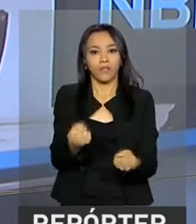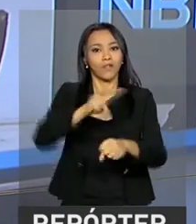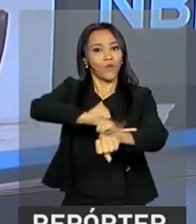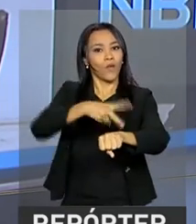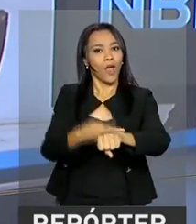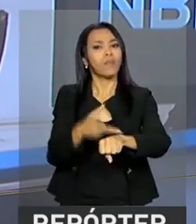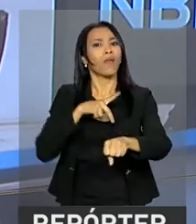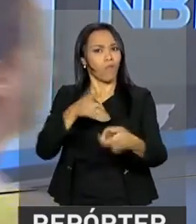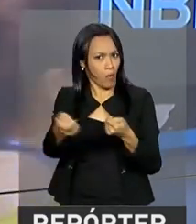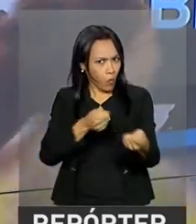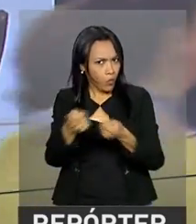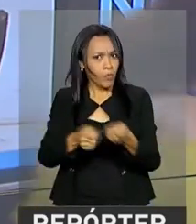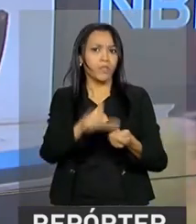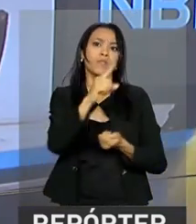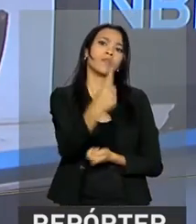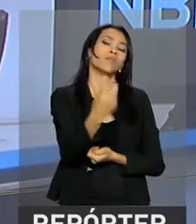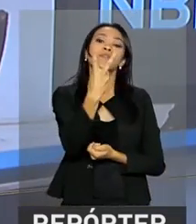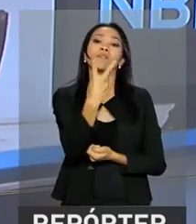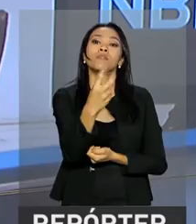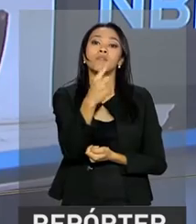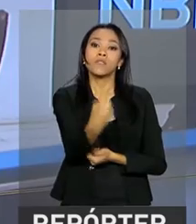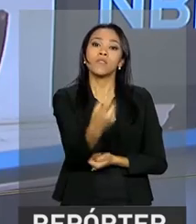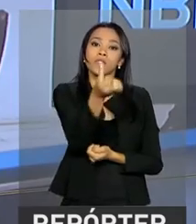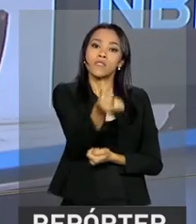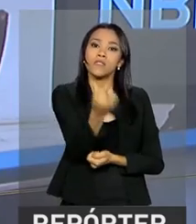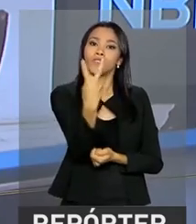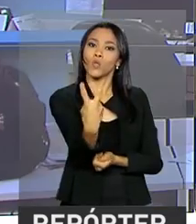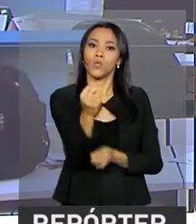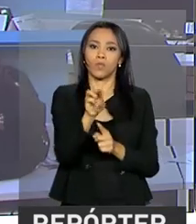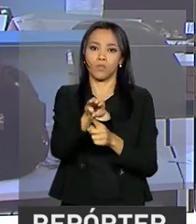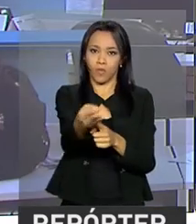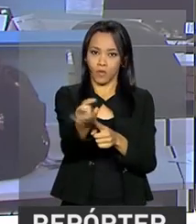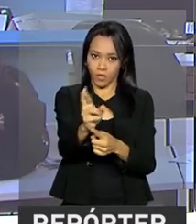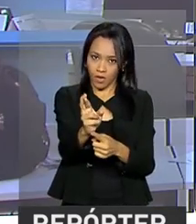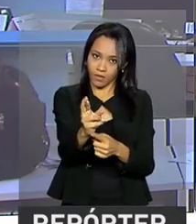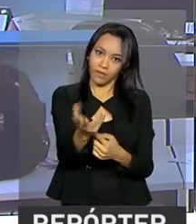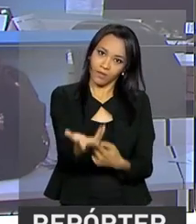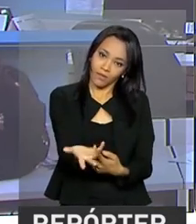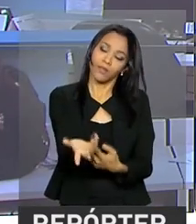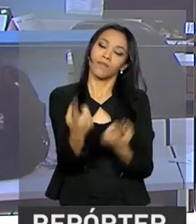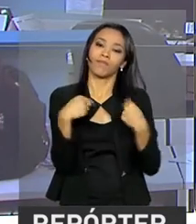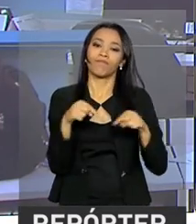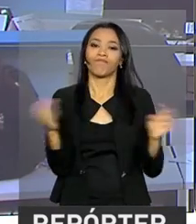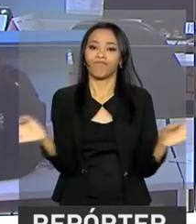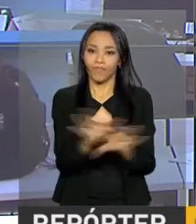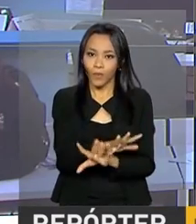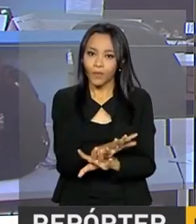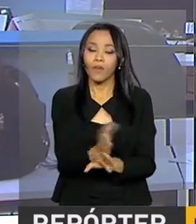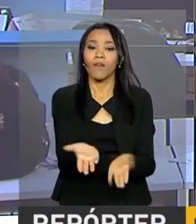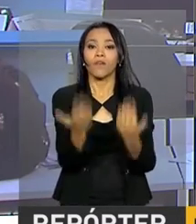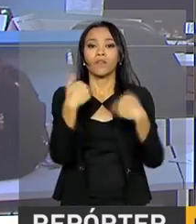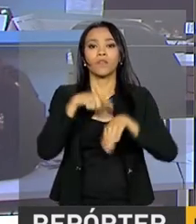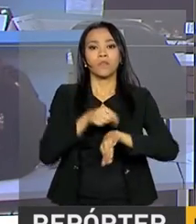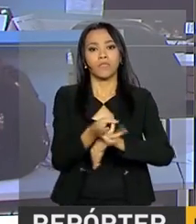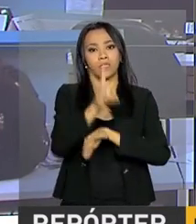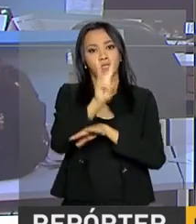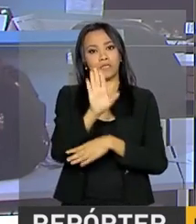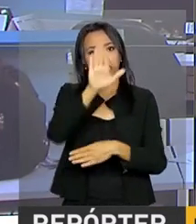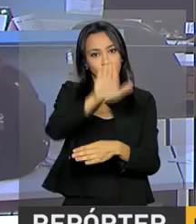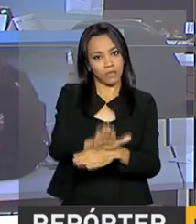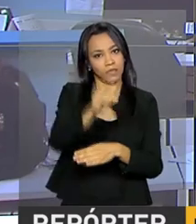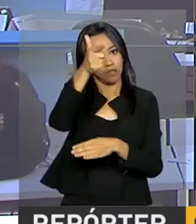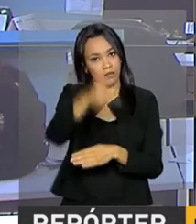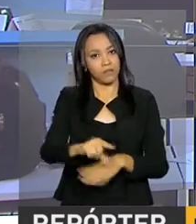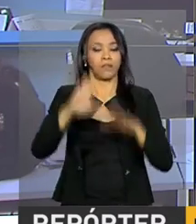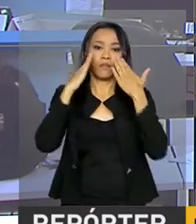uma economia de 162 milhões de reais embora nós ficamos por aqui voltamos às três da tarde na